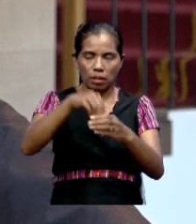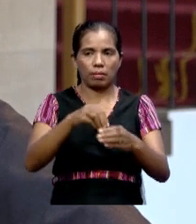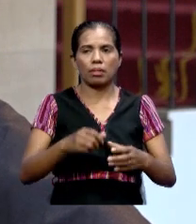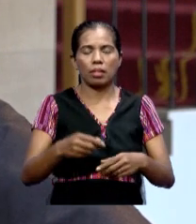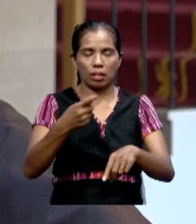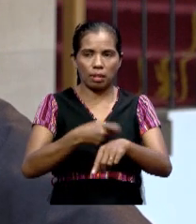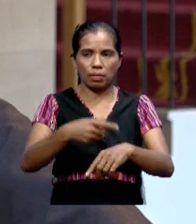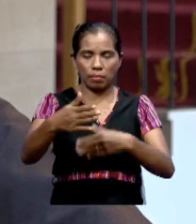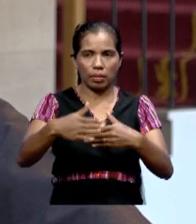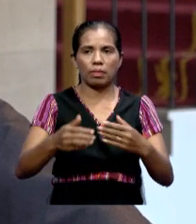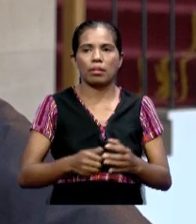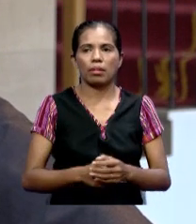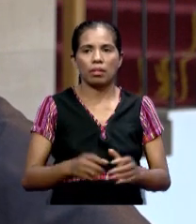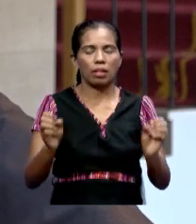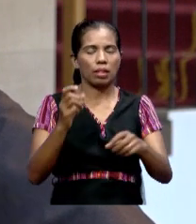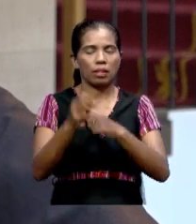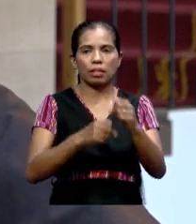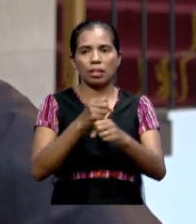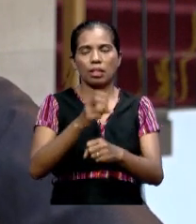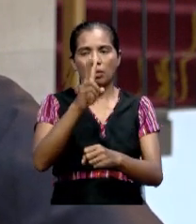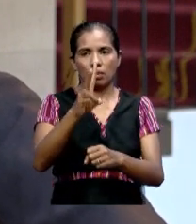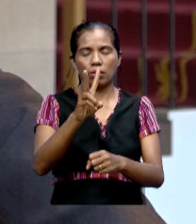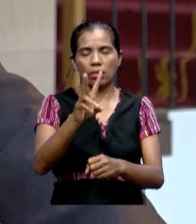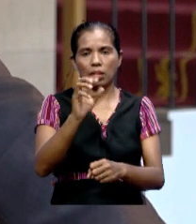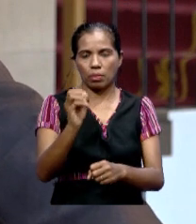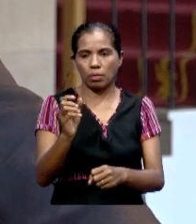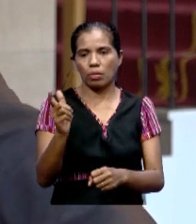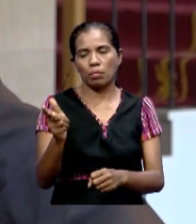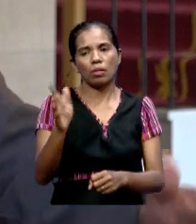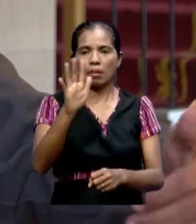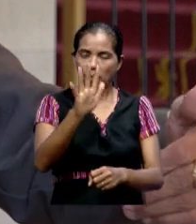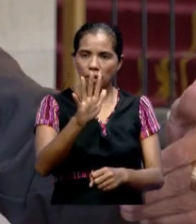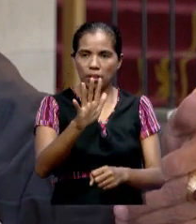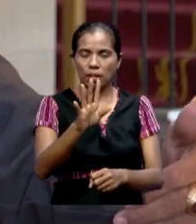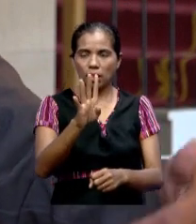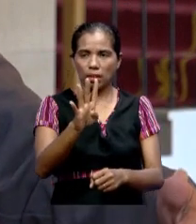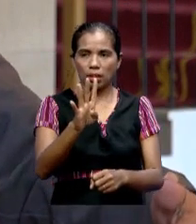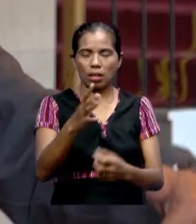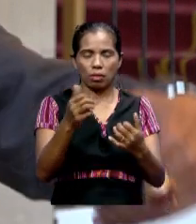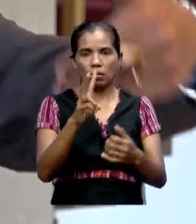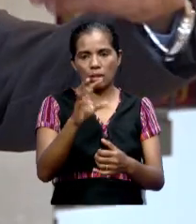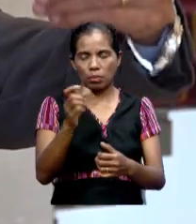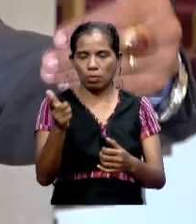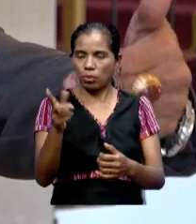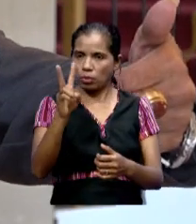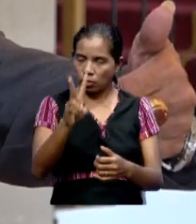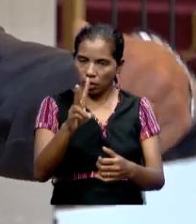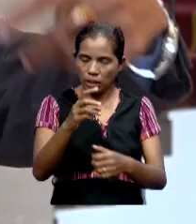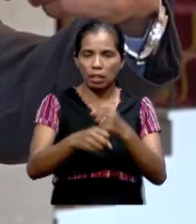para lá to tinha rua 2024, né? Então agora é 2022, tinha